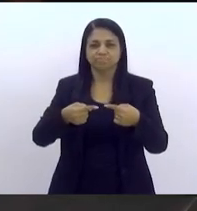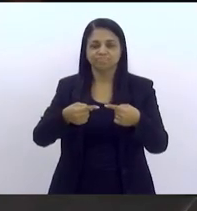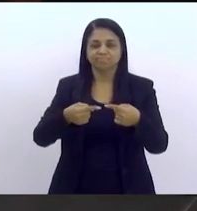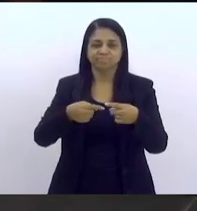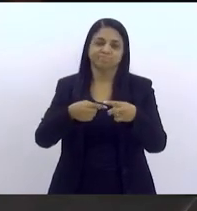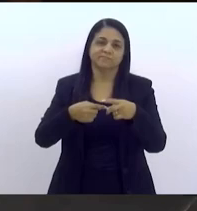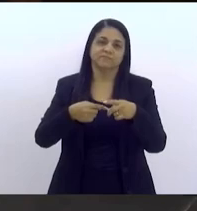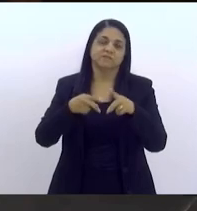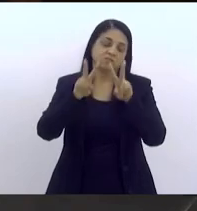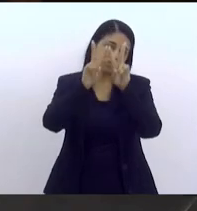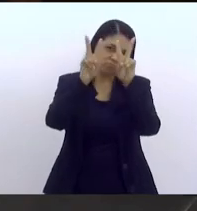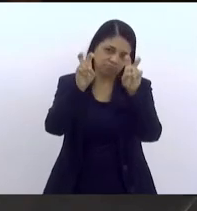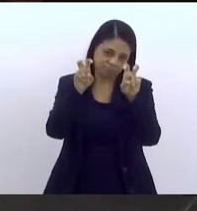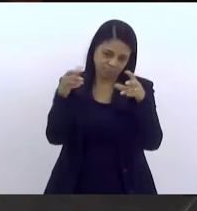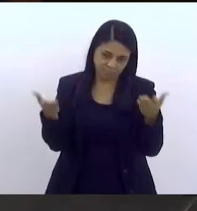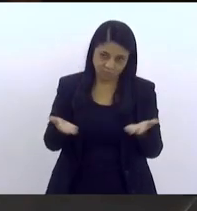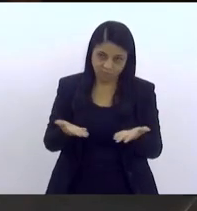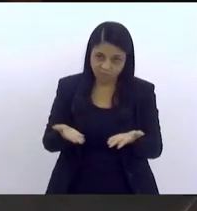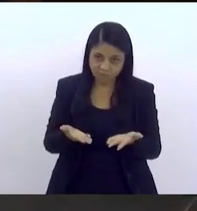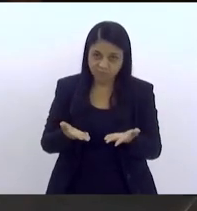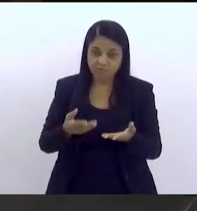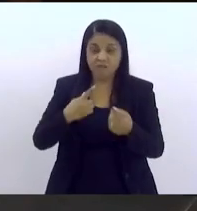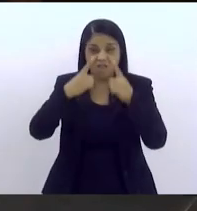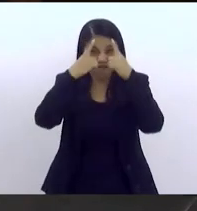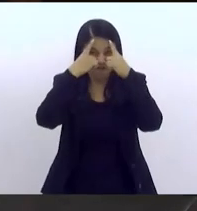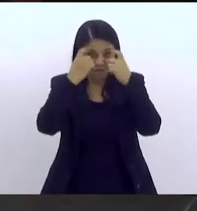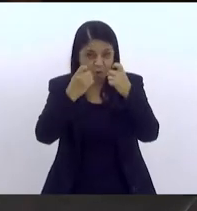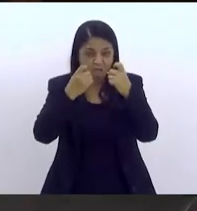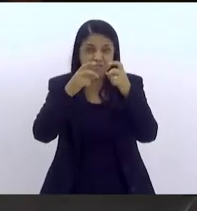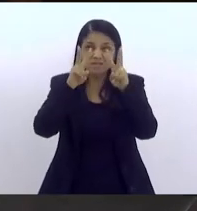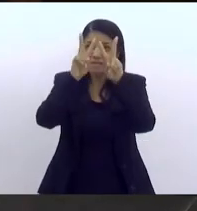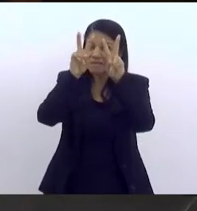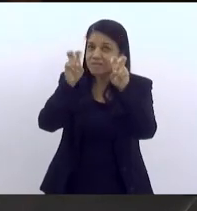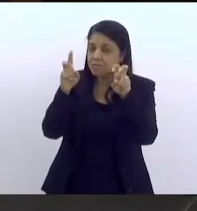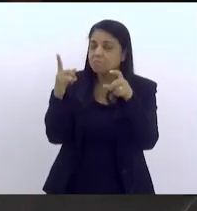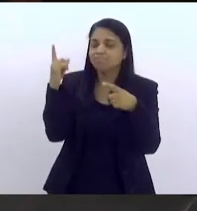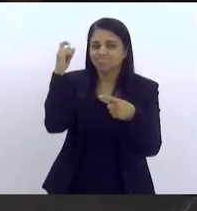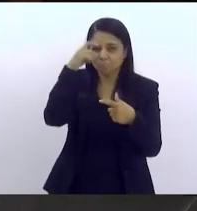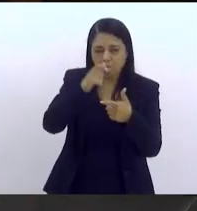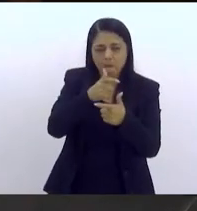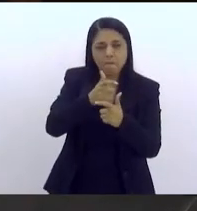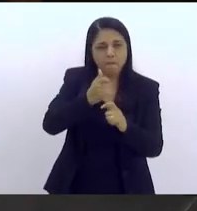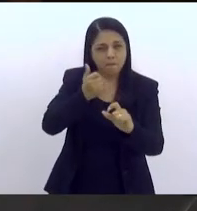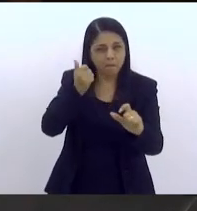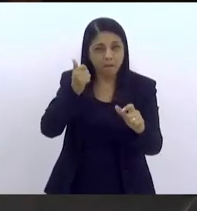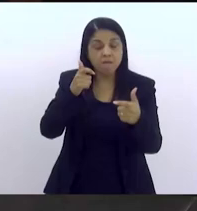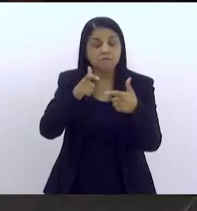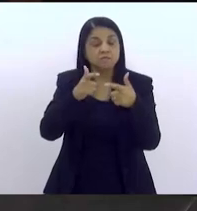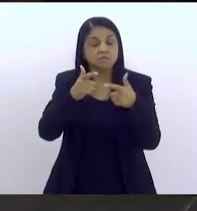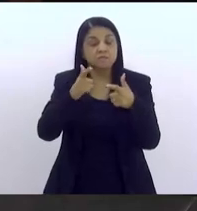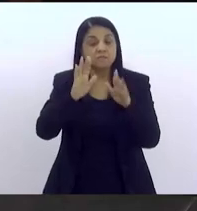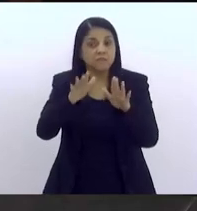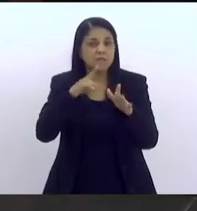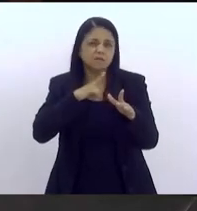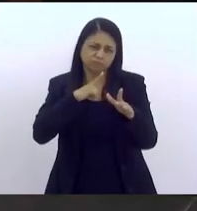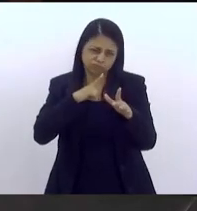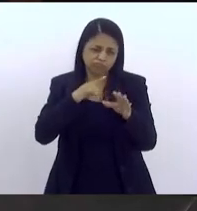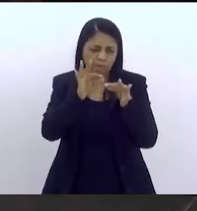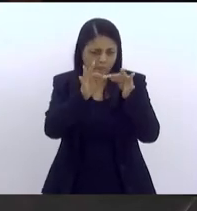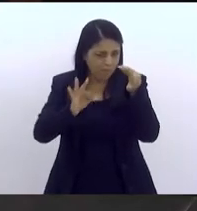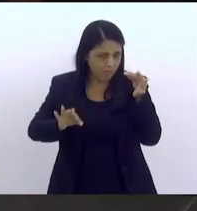debate A violência é um tema bastante complexo não vou me estender aqui pois temos excelentes especialistas